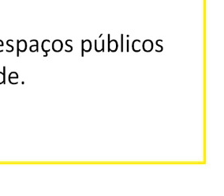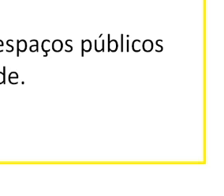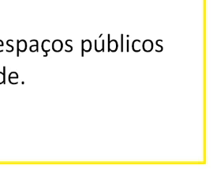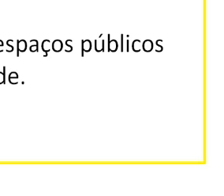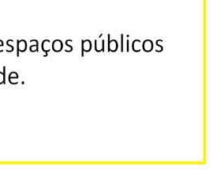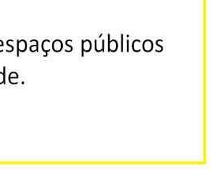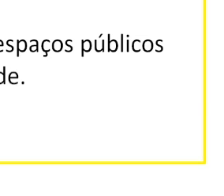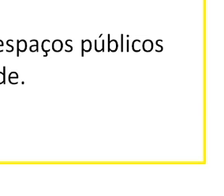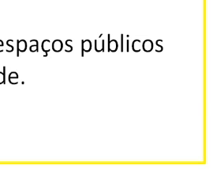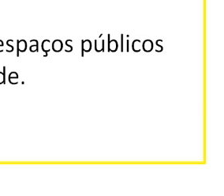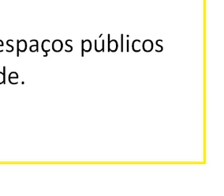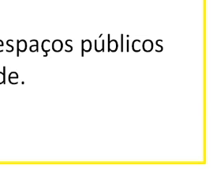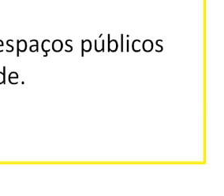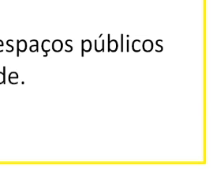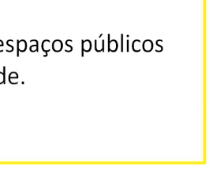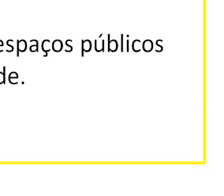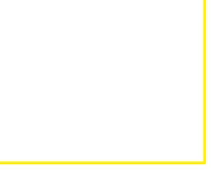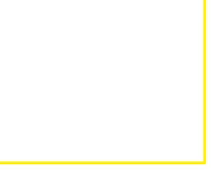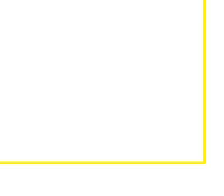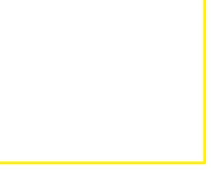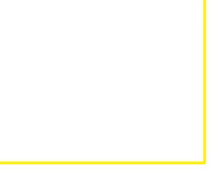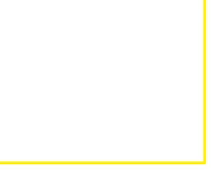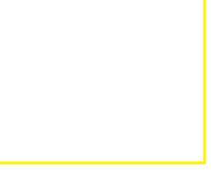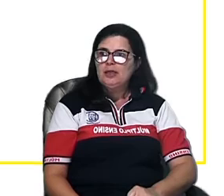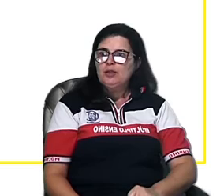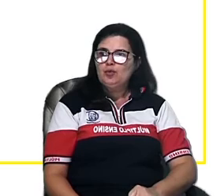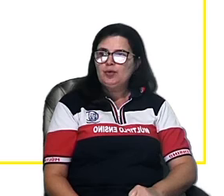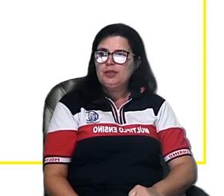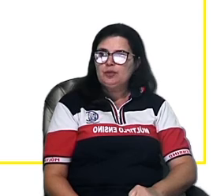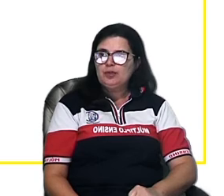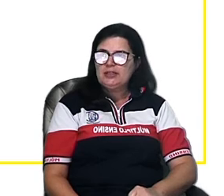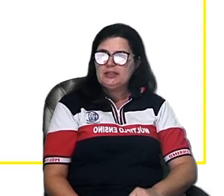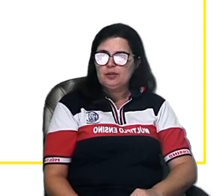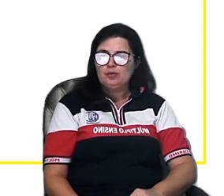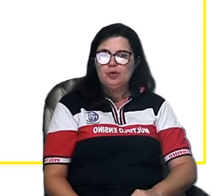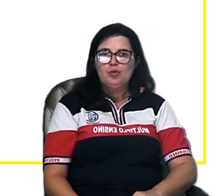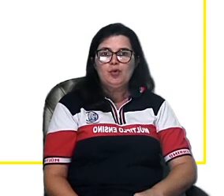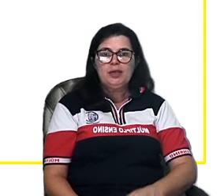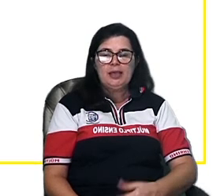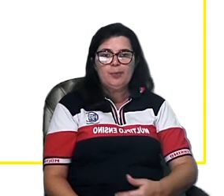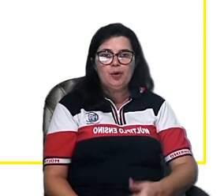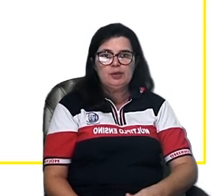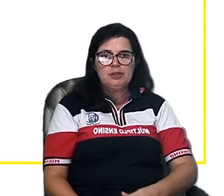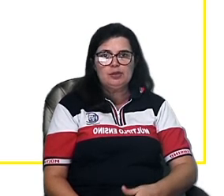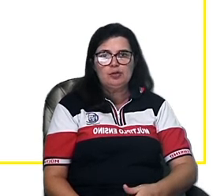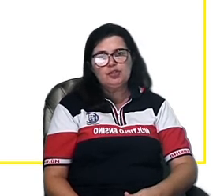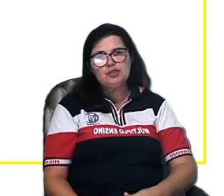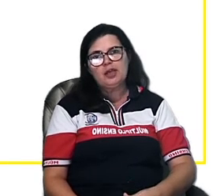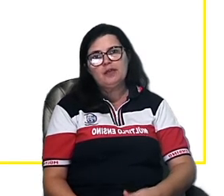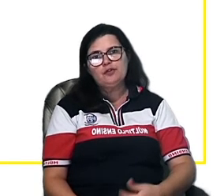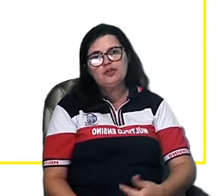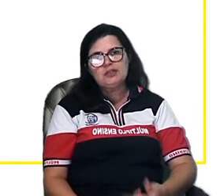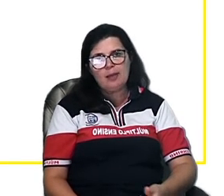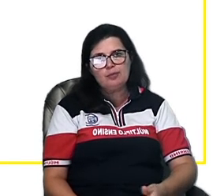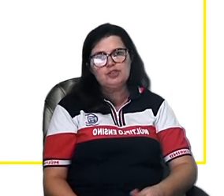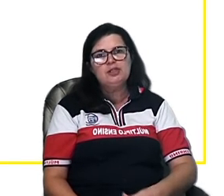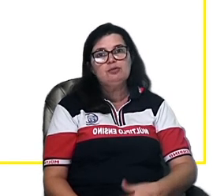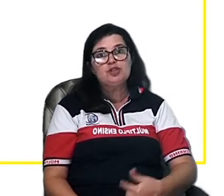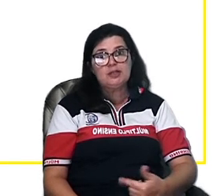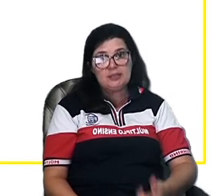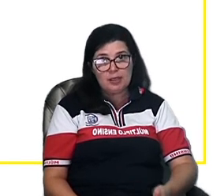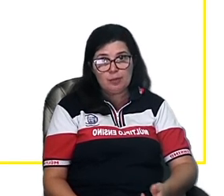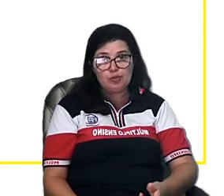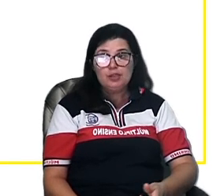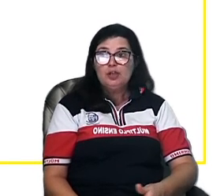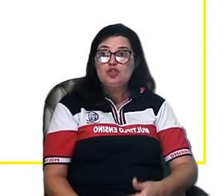lazer da sua cidade. E aí é uma resposta pessoal. No quinto quesito, o que é importante nós reforçarmos e